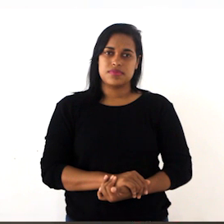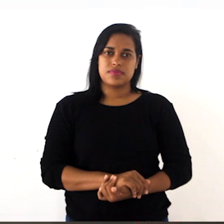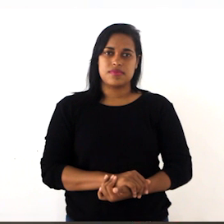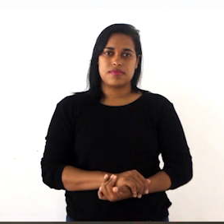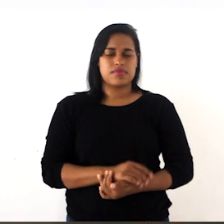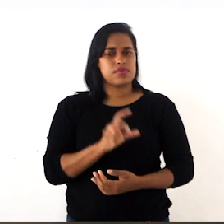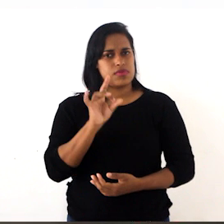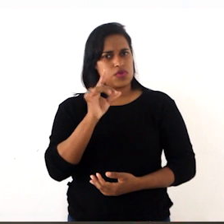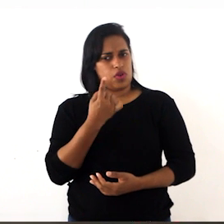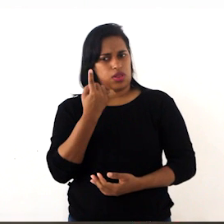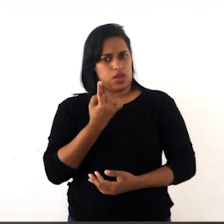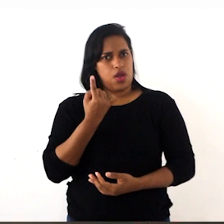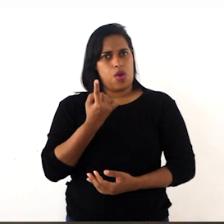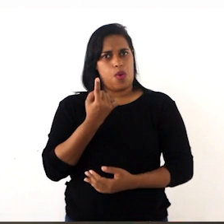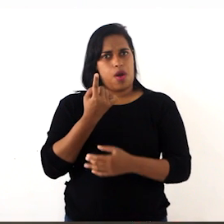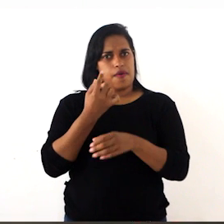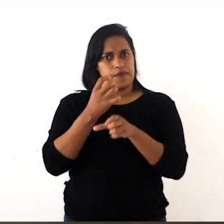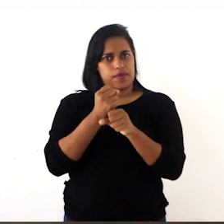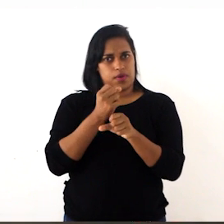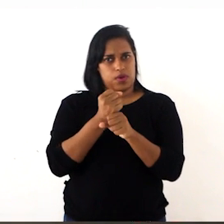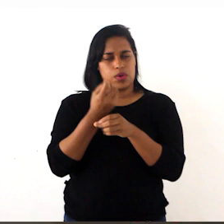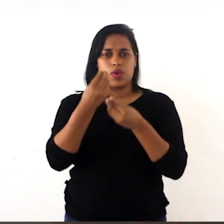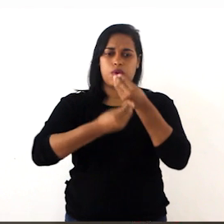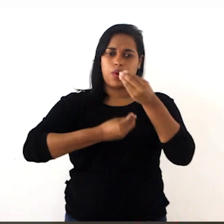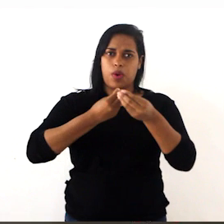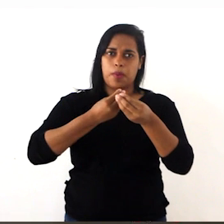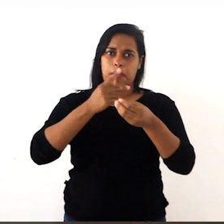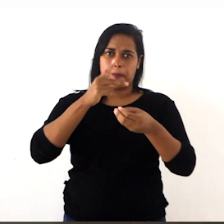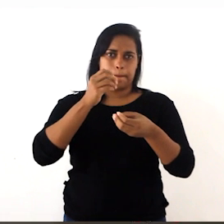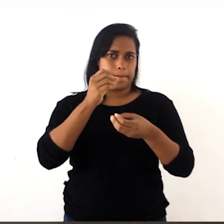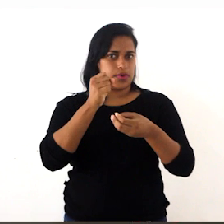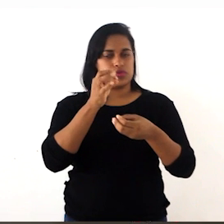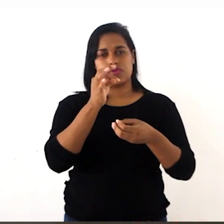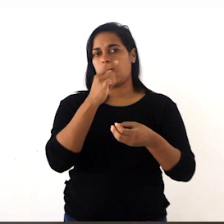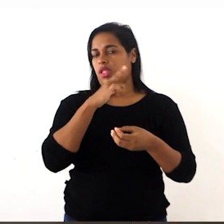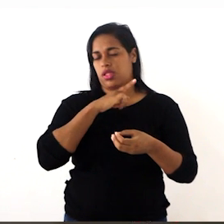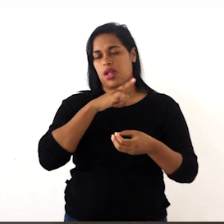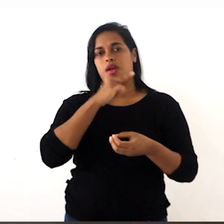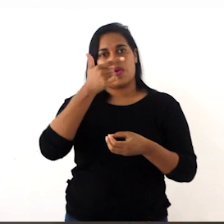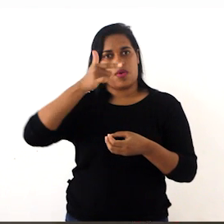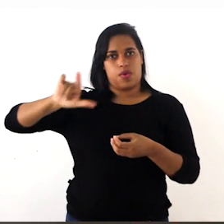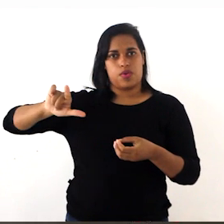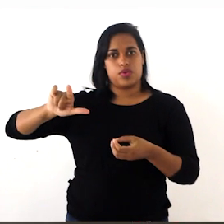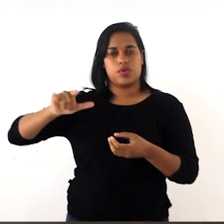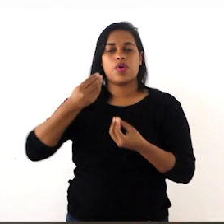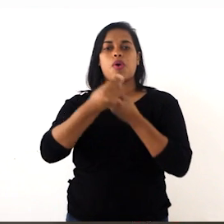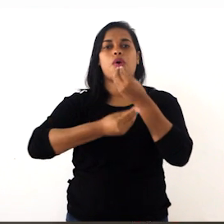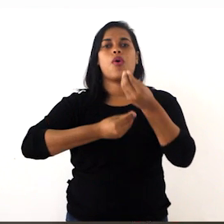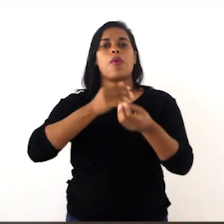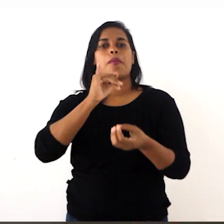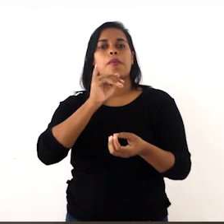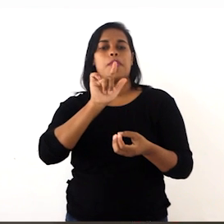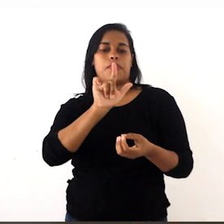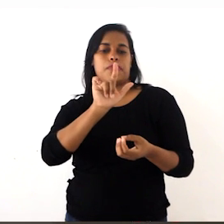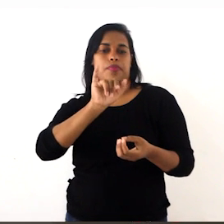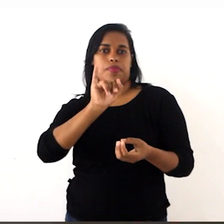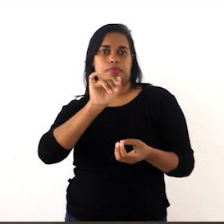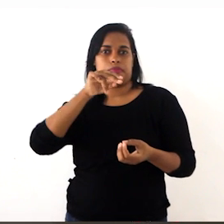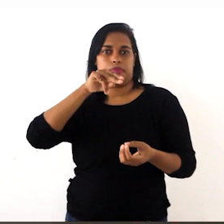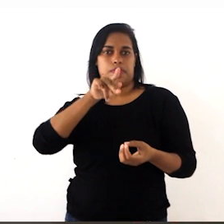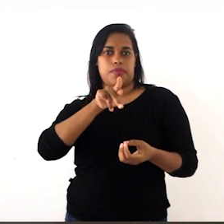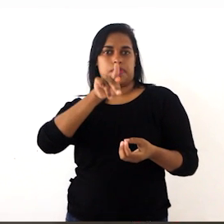Mas só existe essa forma de ser enviado pelo método post? Não, existe uma outra que é através de links.